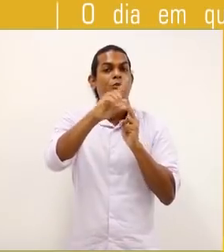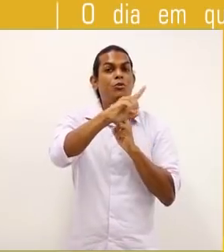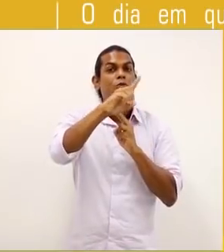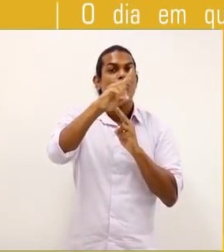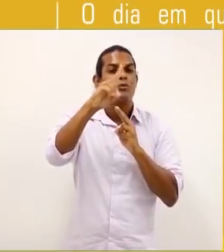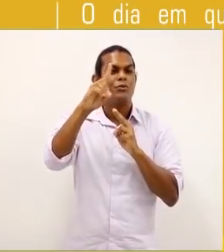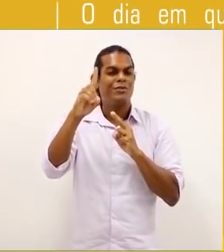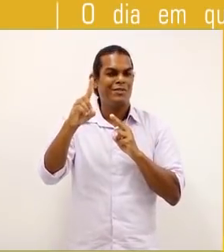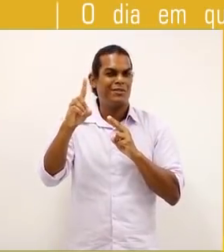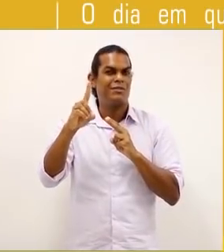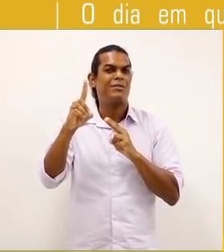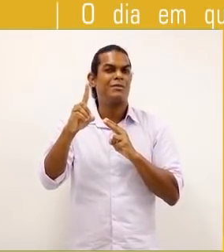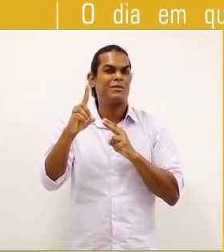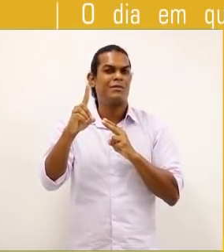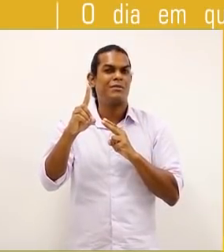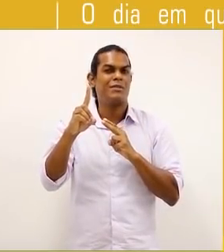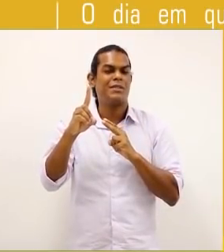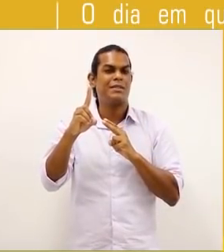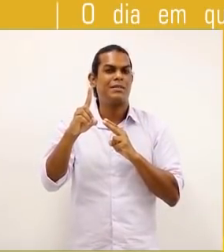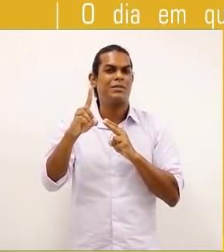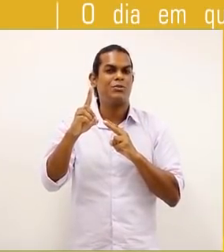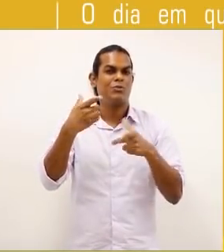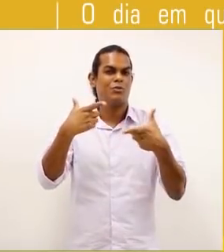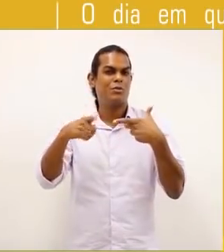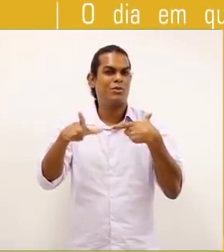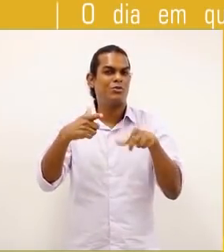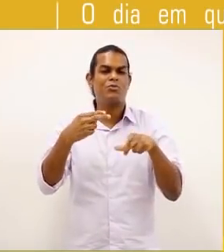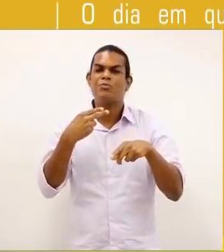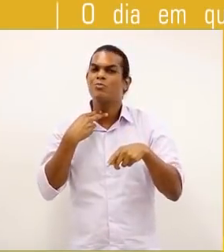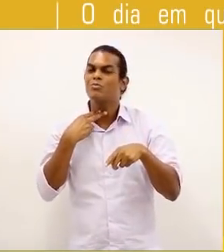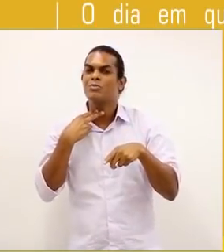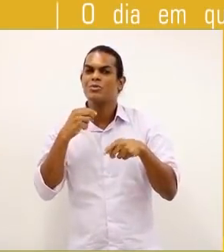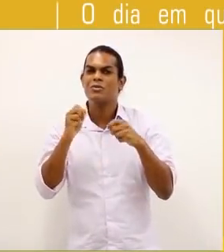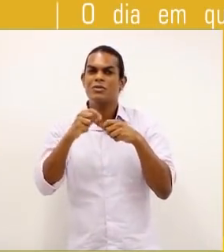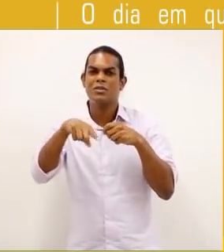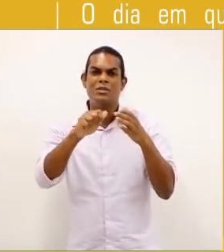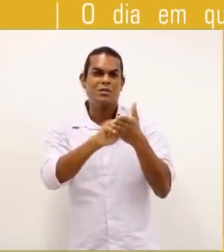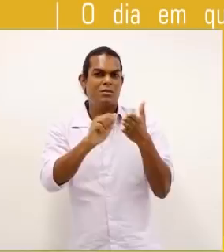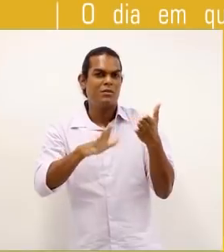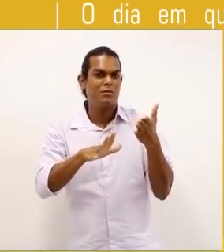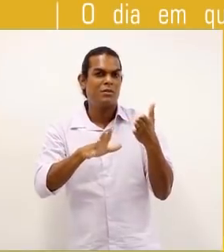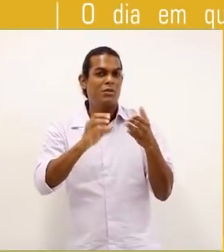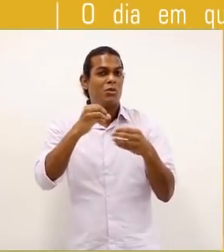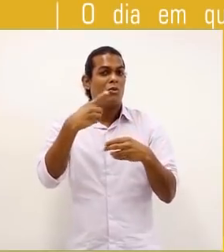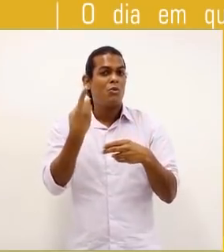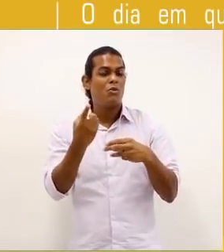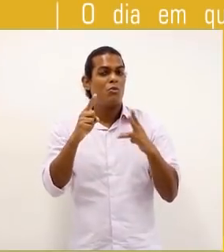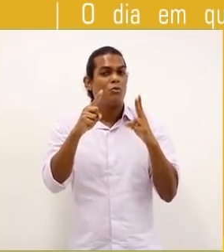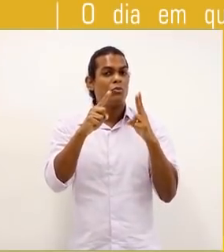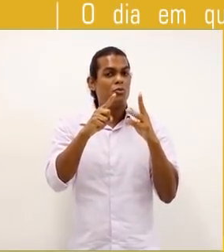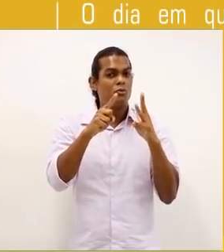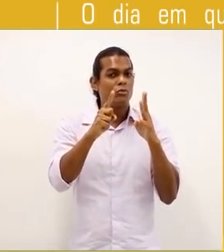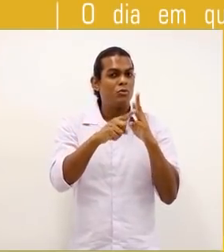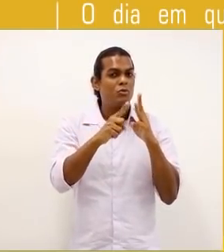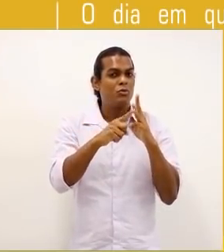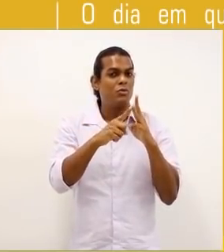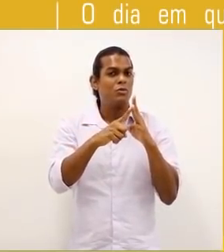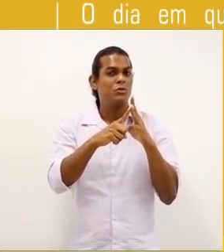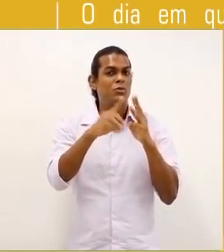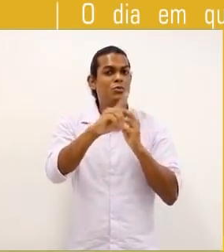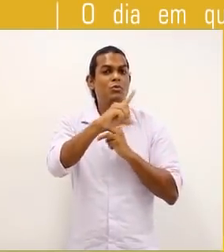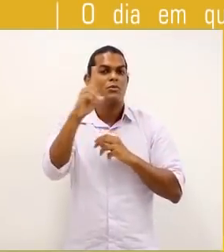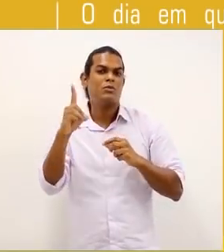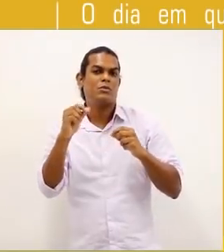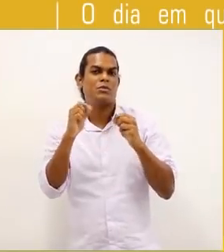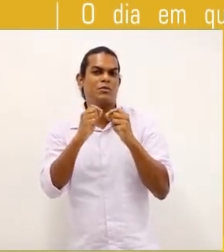dia que deixou ele de exercer sua atividade, seja naquele momento. E pode ser o dia em que foi realizado o diagnóstico. Então, pode ser no